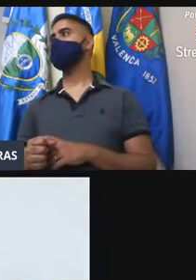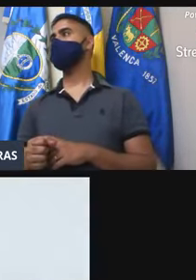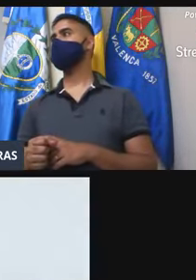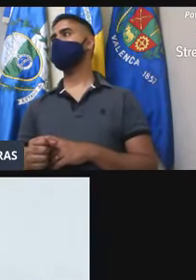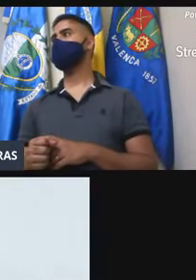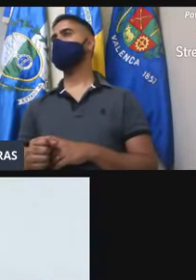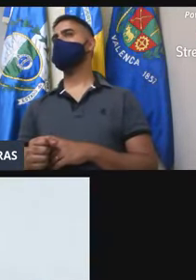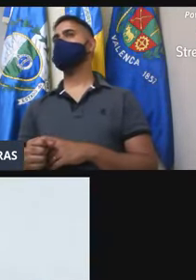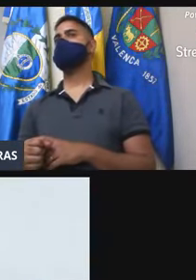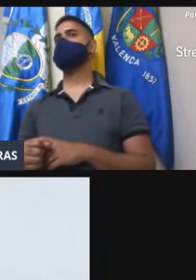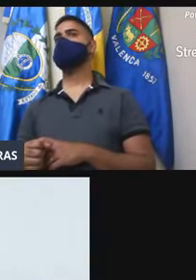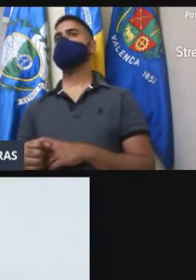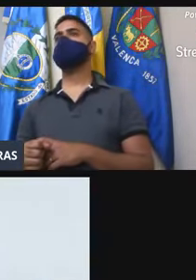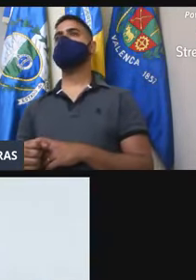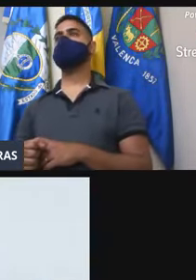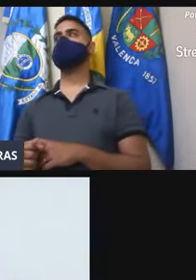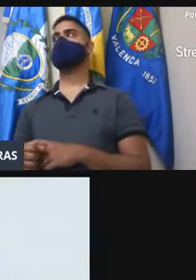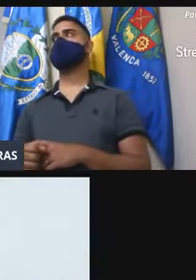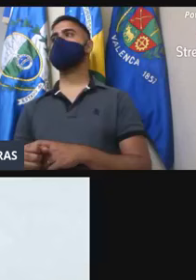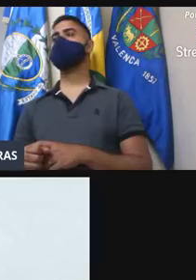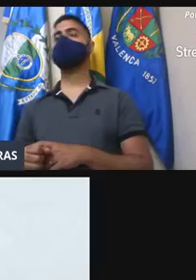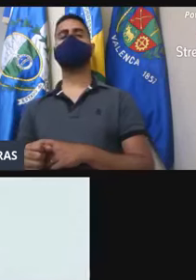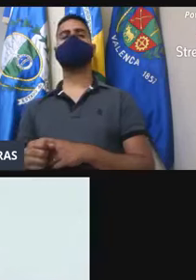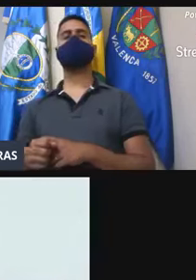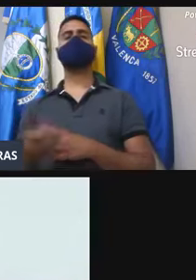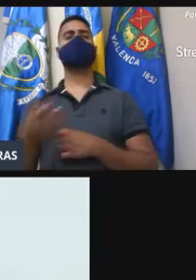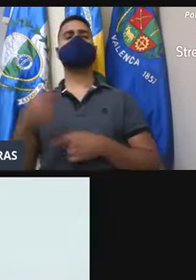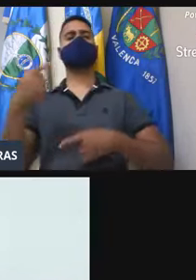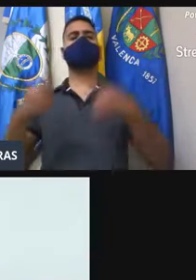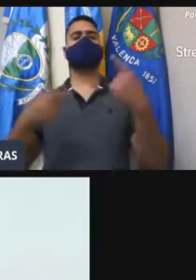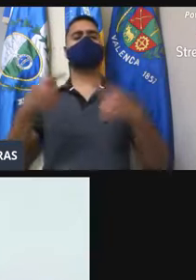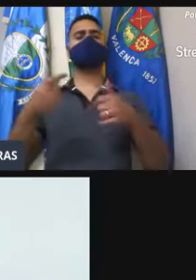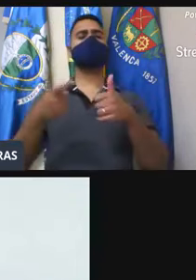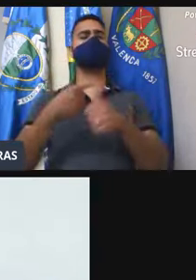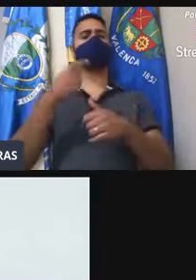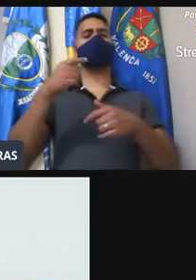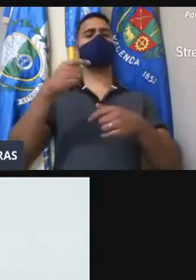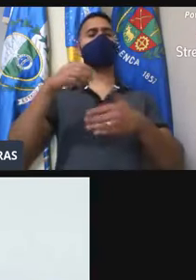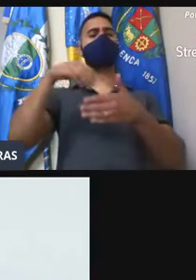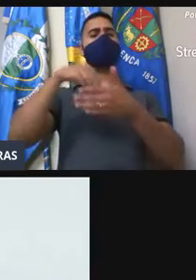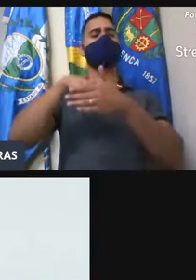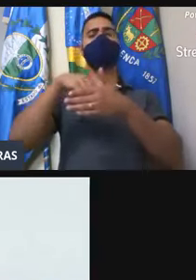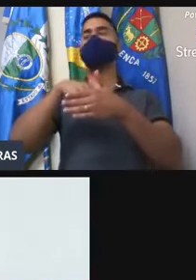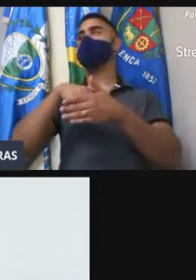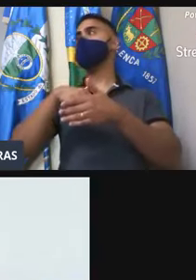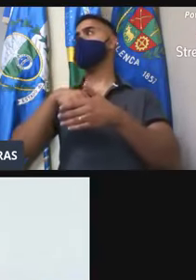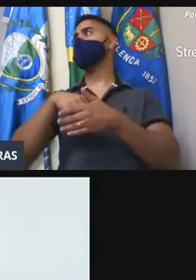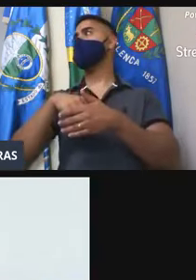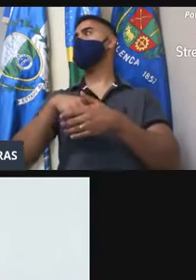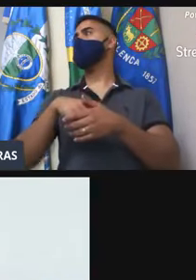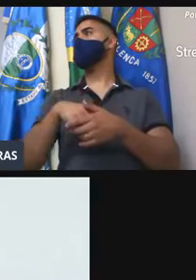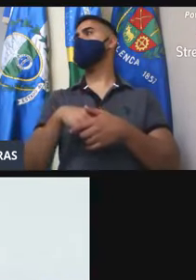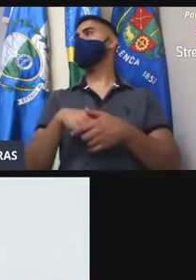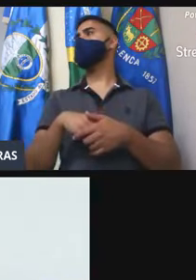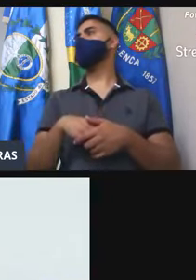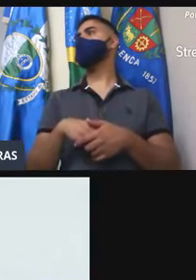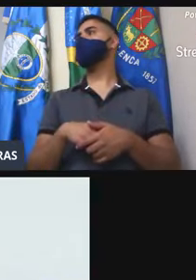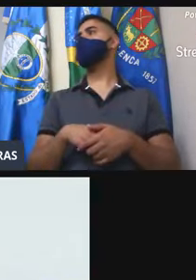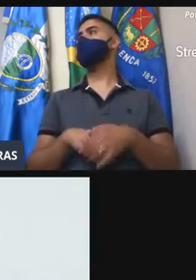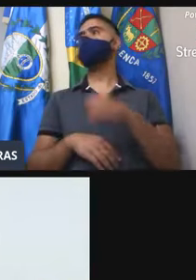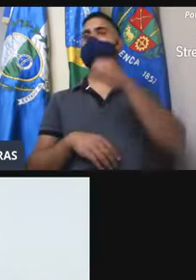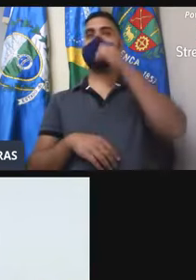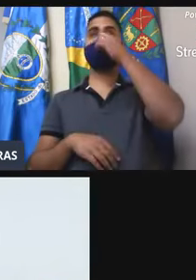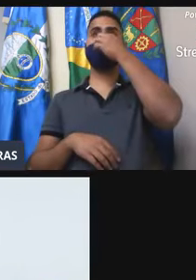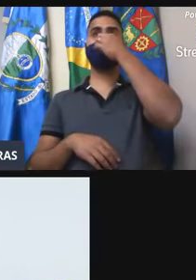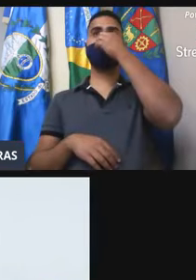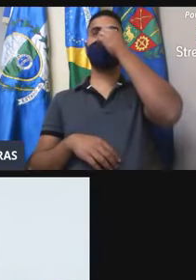emenda, porque o vereador Marquinhos retirou a emenda, primeiro é a votação da minha emenda. Posso explicar, presidente, pedir o